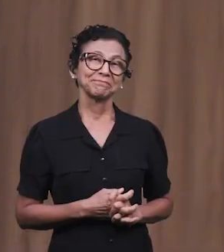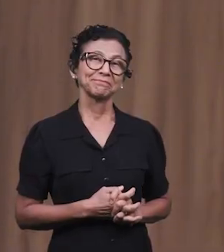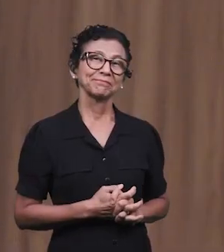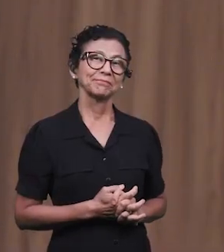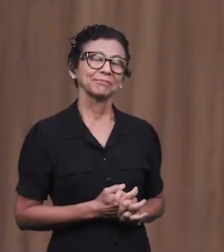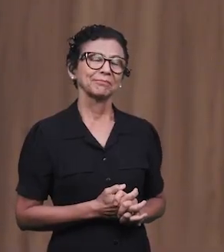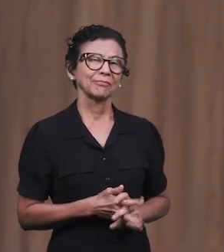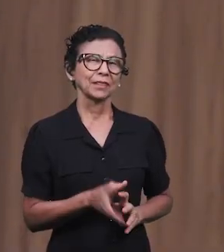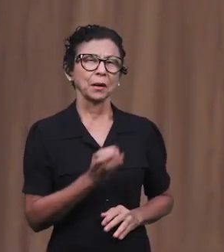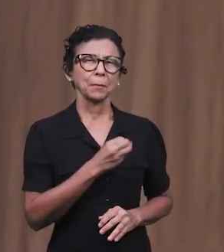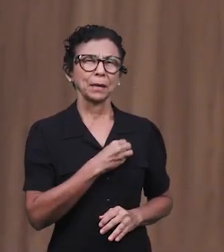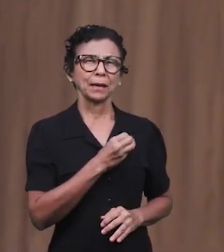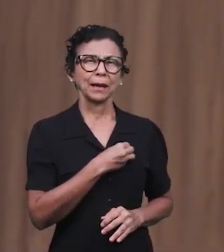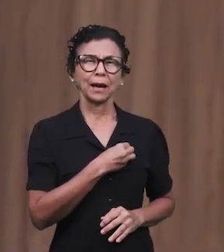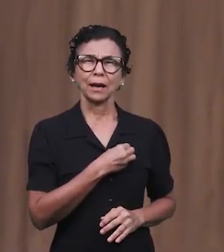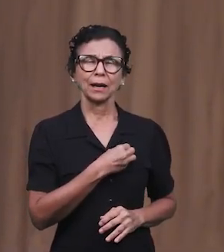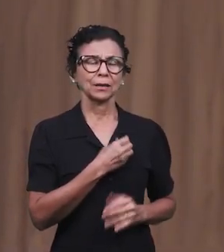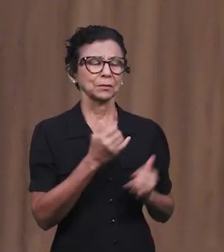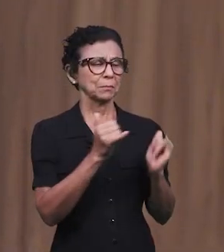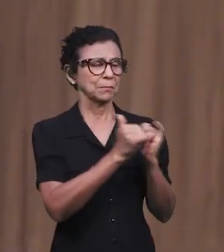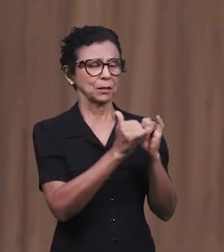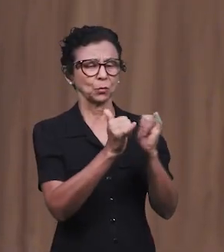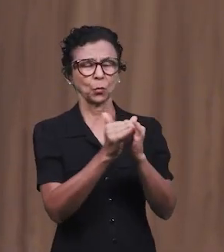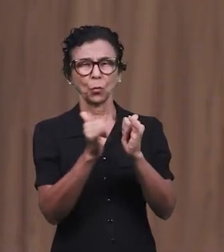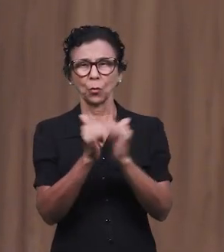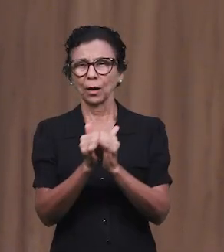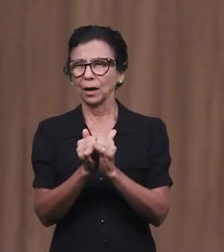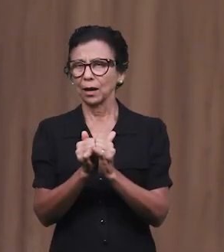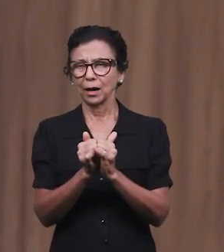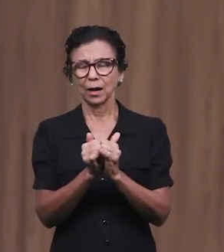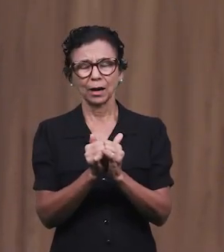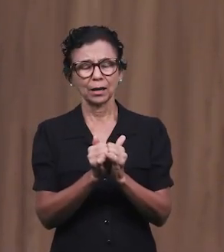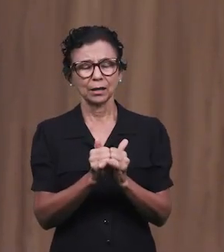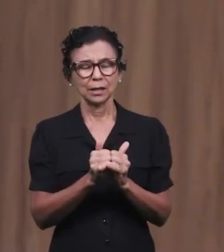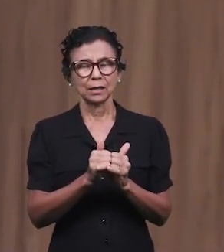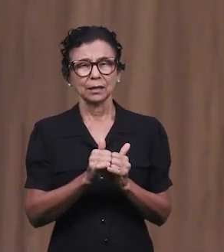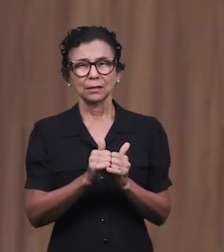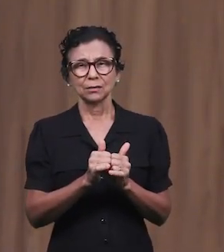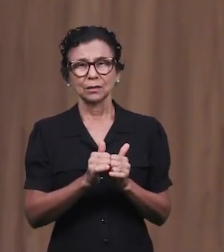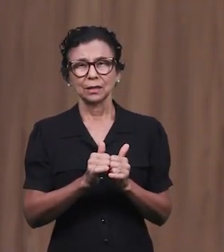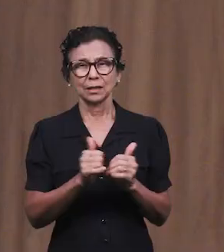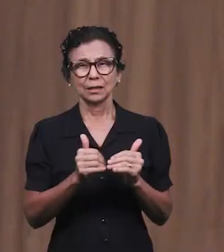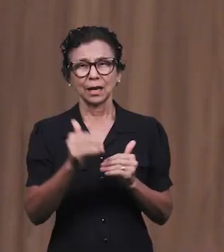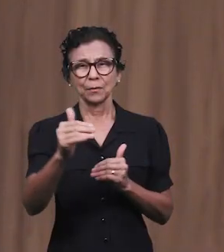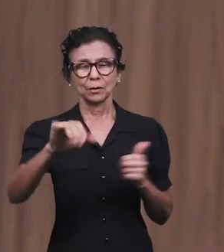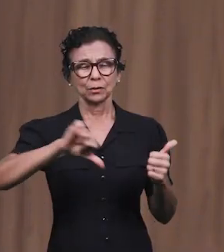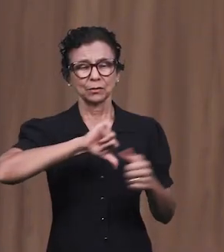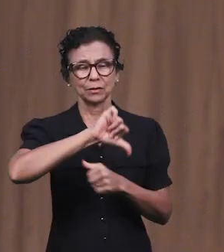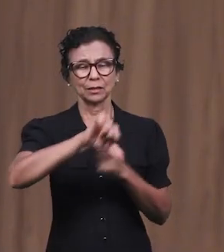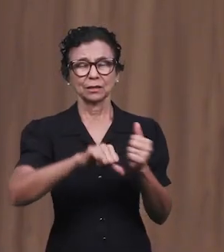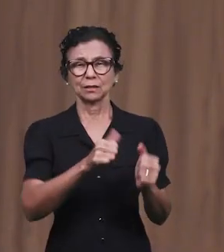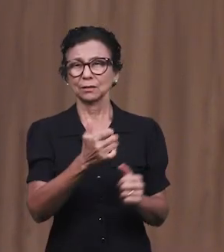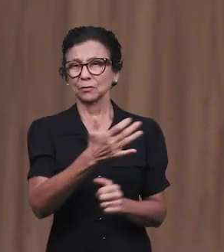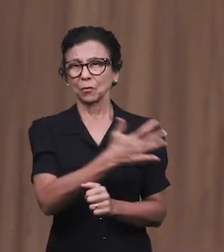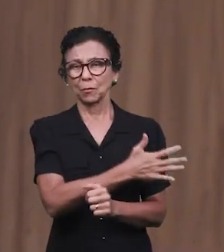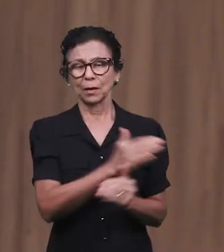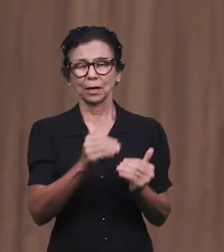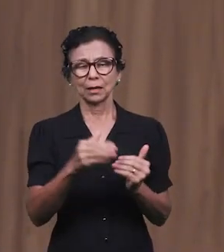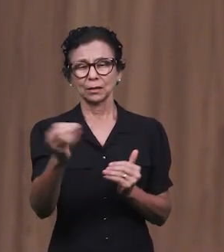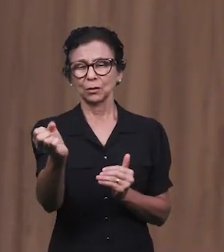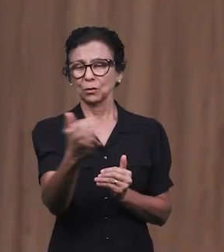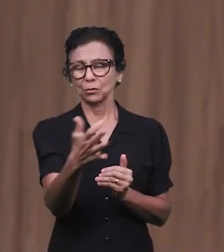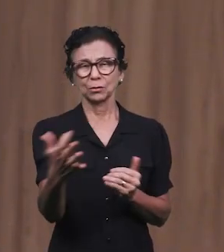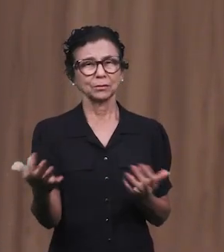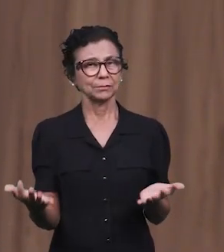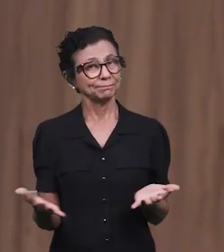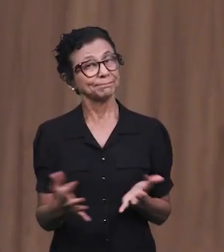tendo seus pecados perdoados, as suas vidas mudadas. Assim o Senhor fez